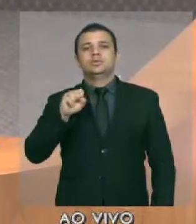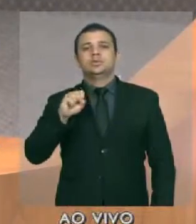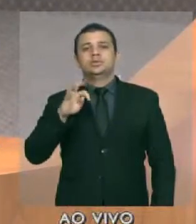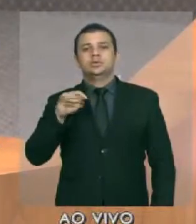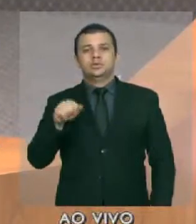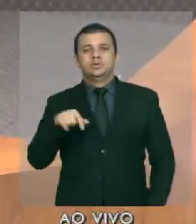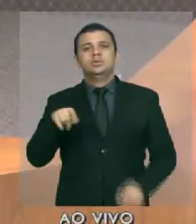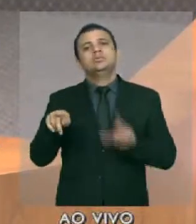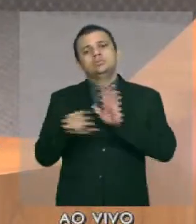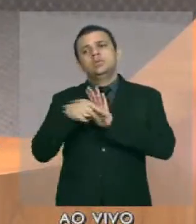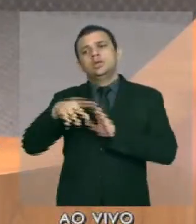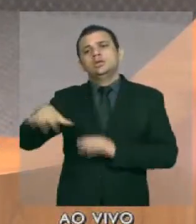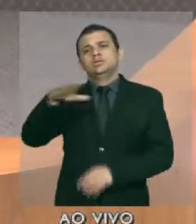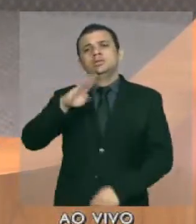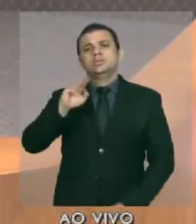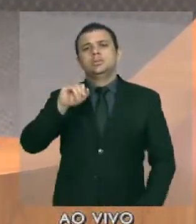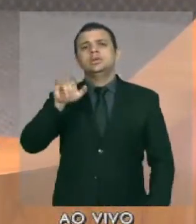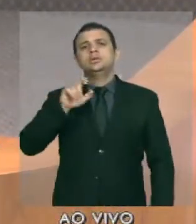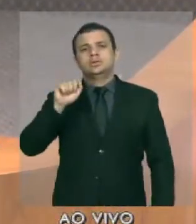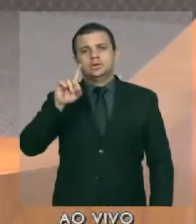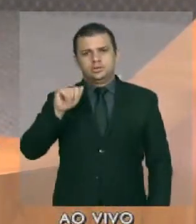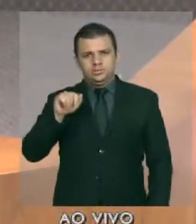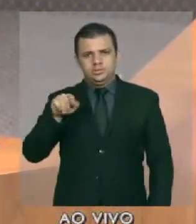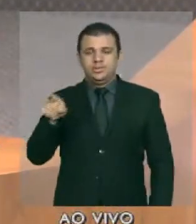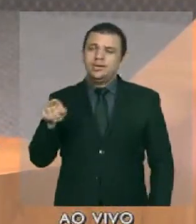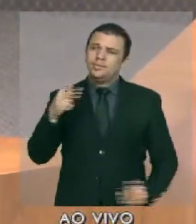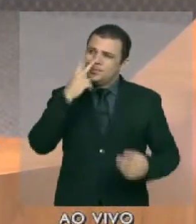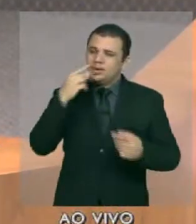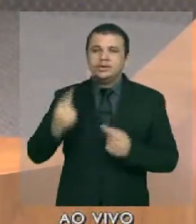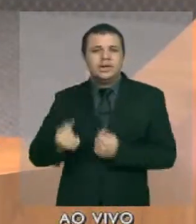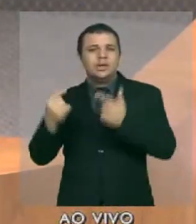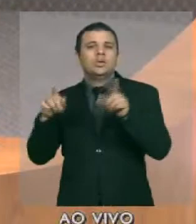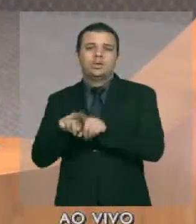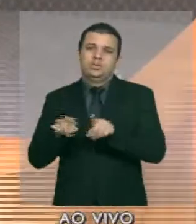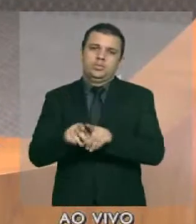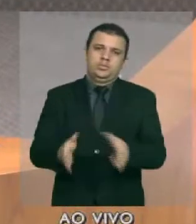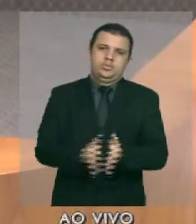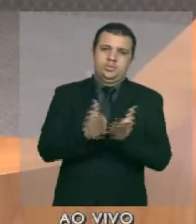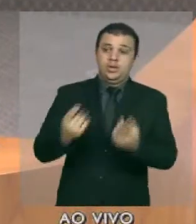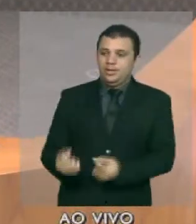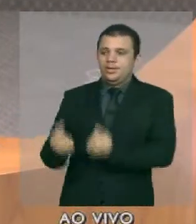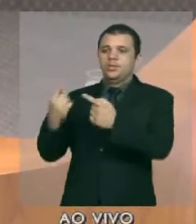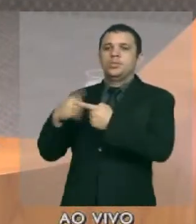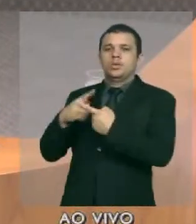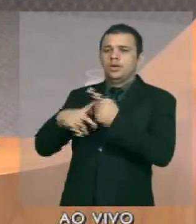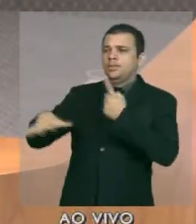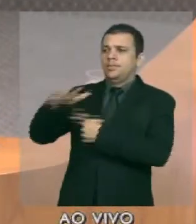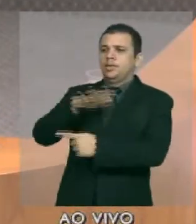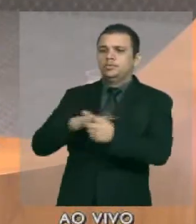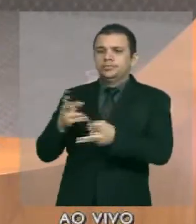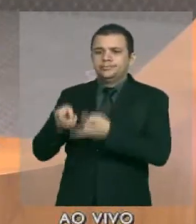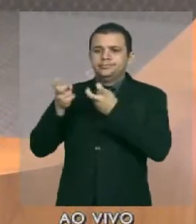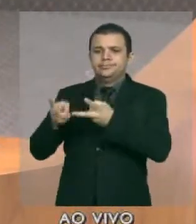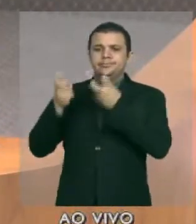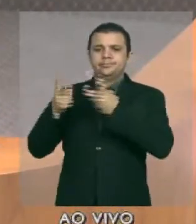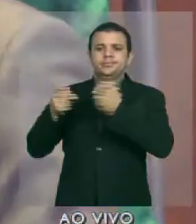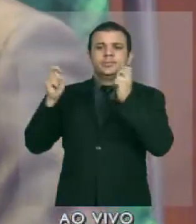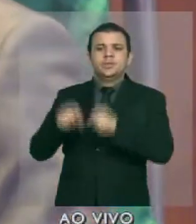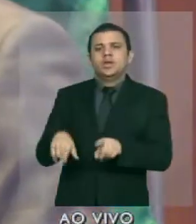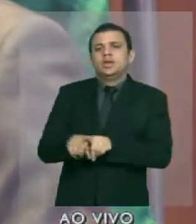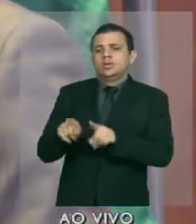são ricos mas ao mesmo tempo pobres rico da condição Ambiental propícios do camarão e cultivos